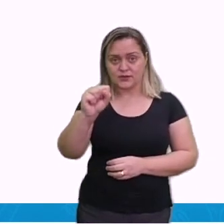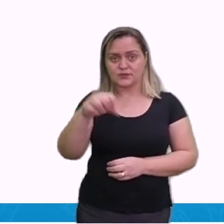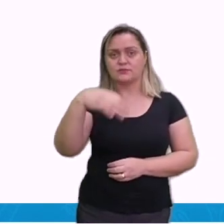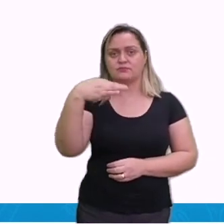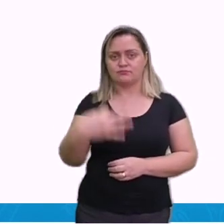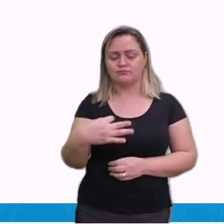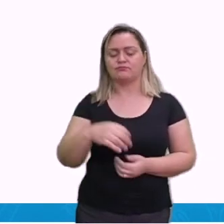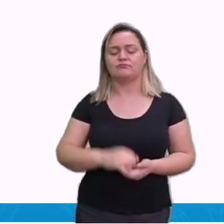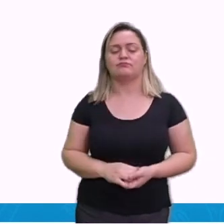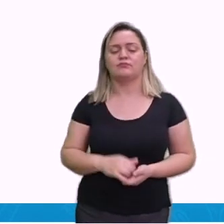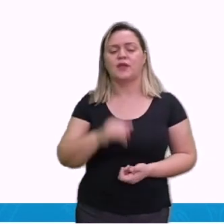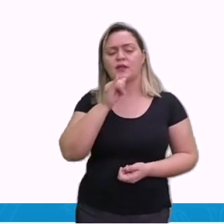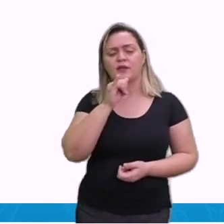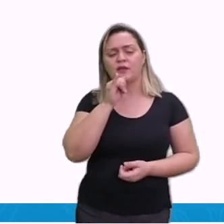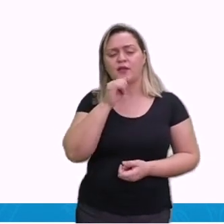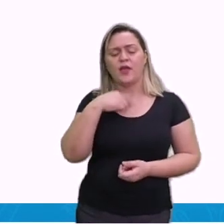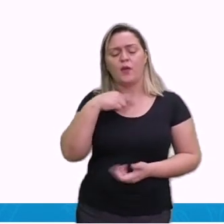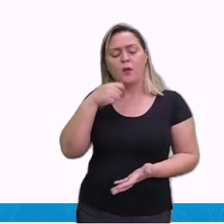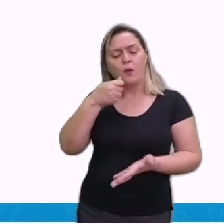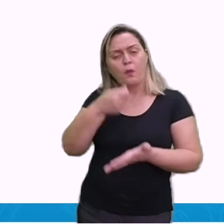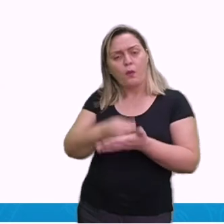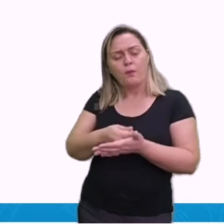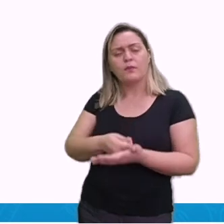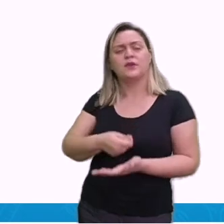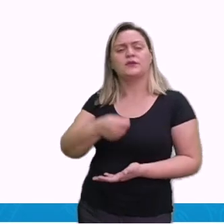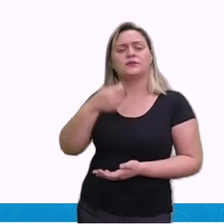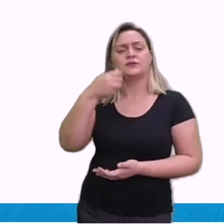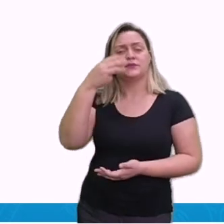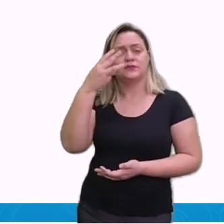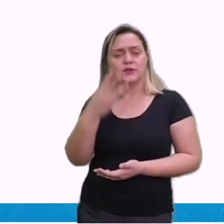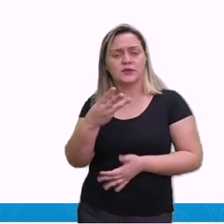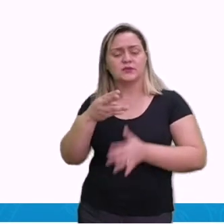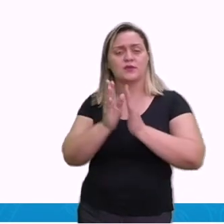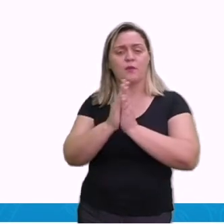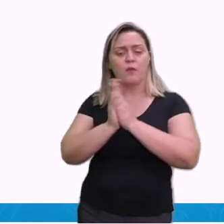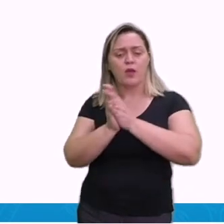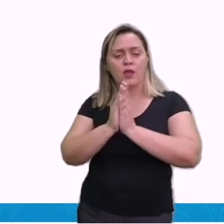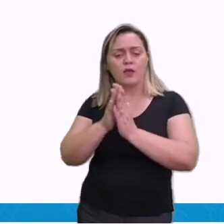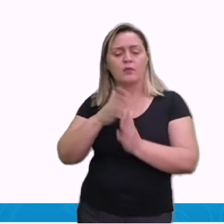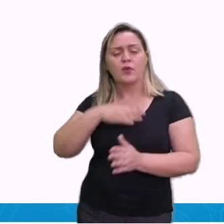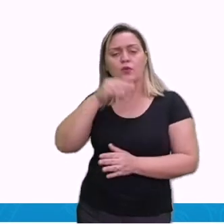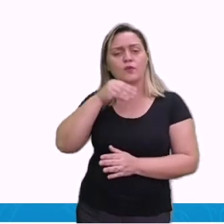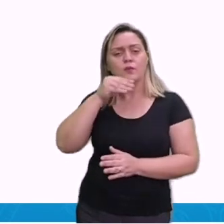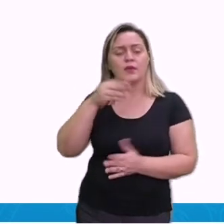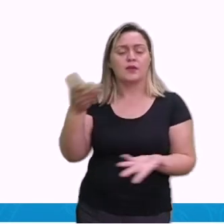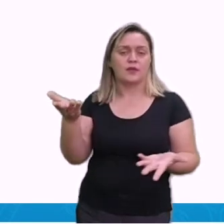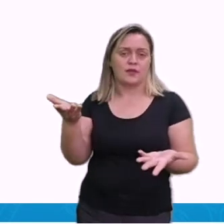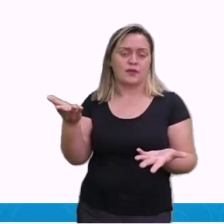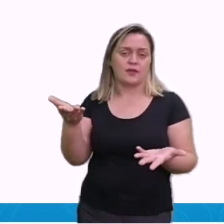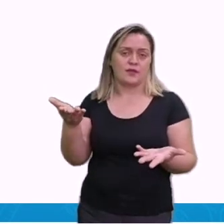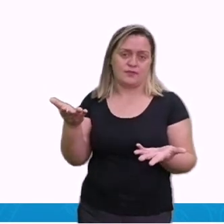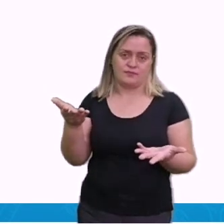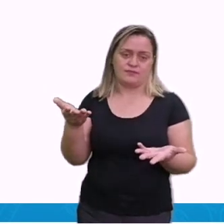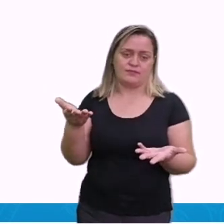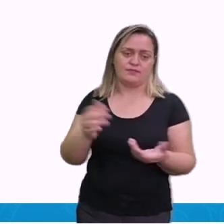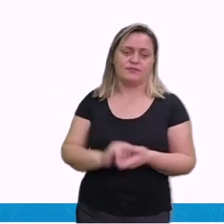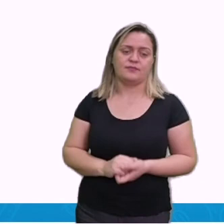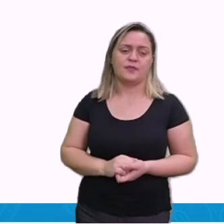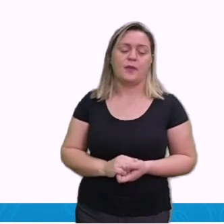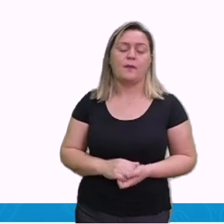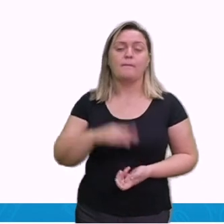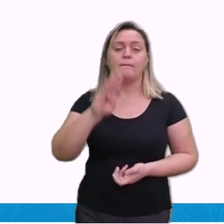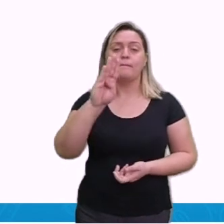mais quantidades, então eu preciso colocar no plural. Hoje vou comprar 10 pães para